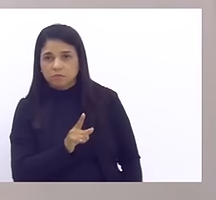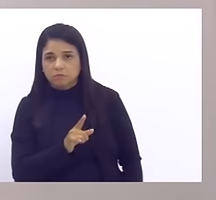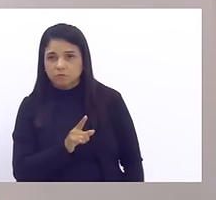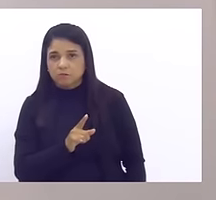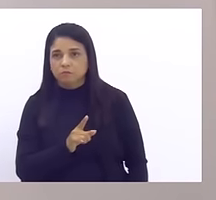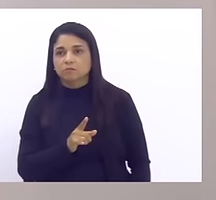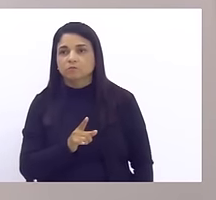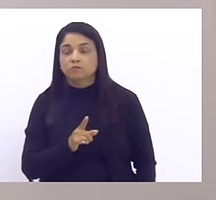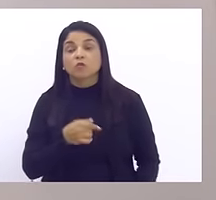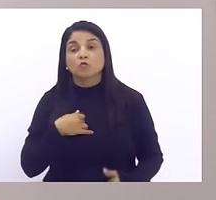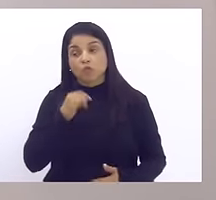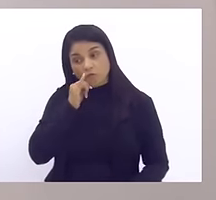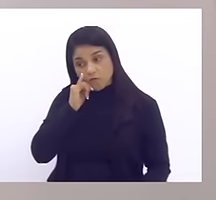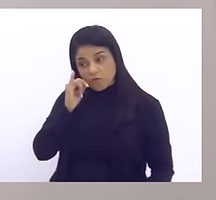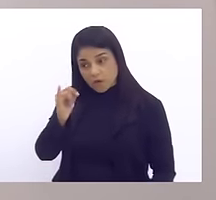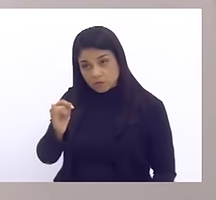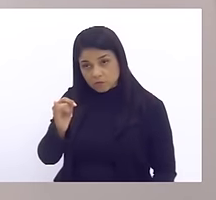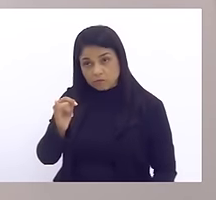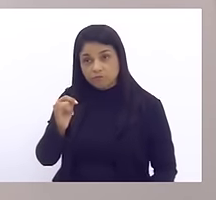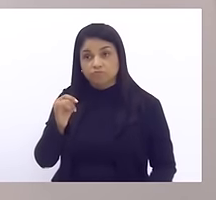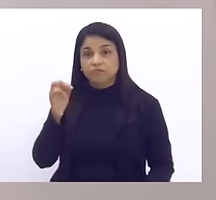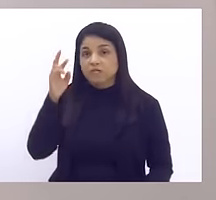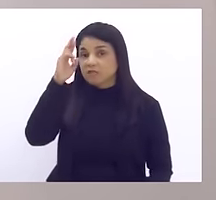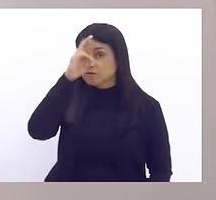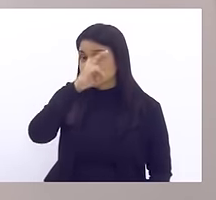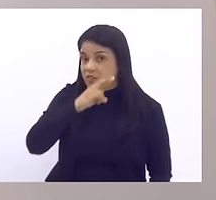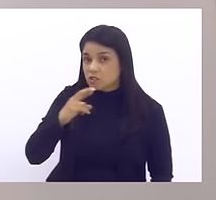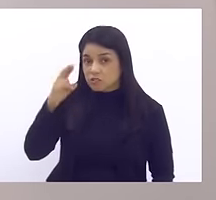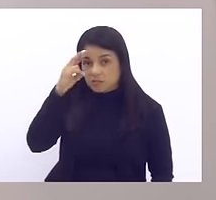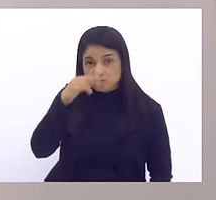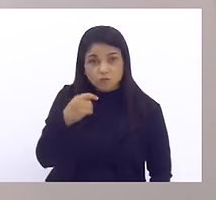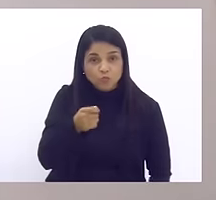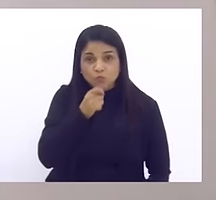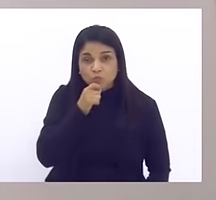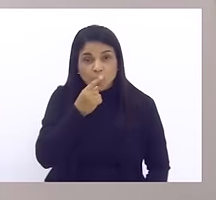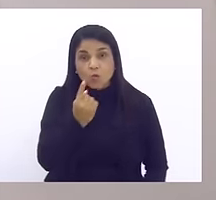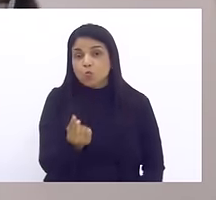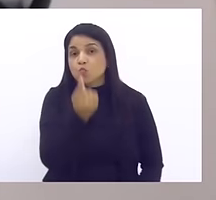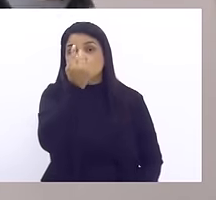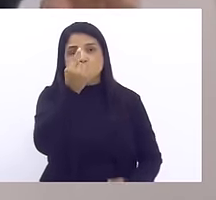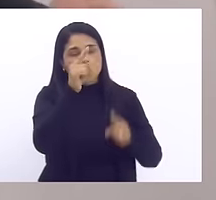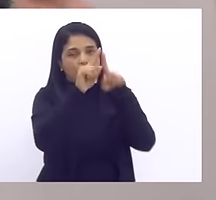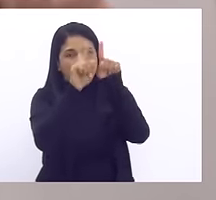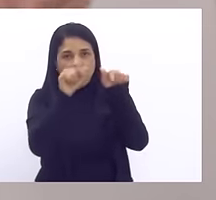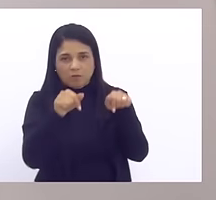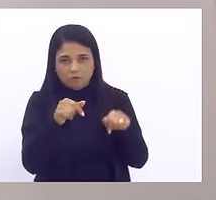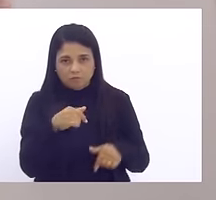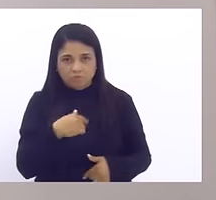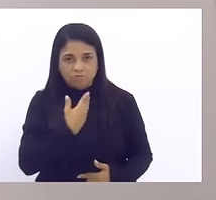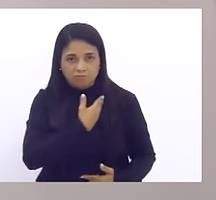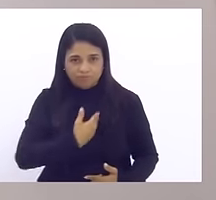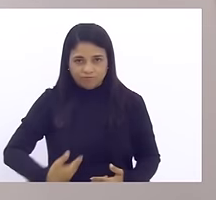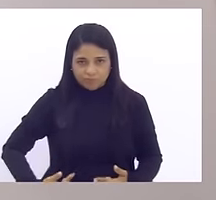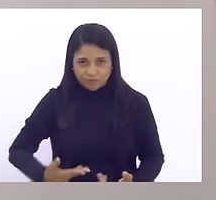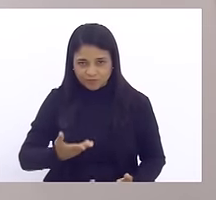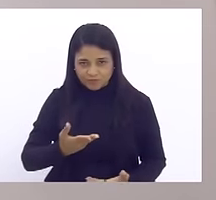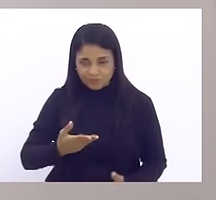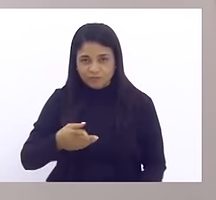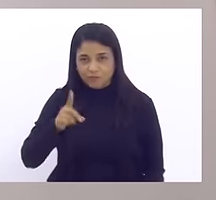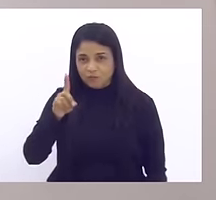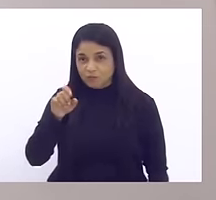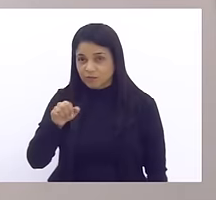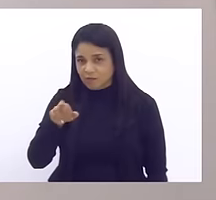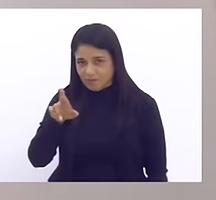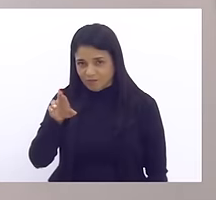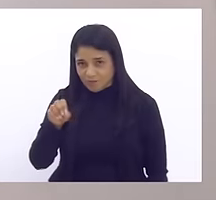eu estou lhe dizendo que nessas operações todas não tem um agente do dedo se o Detro faz convênio eu considero errado o convênio tá porque causa